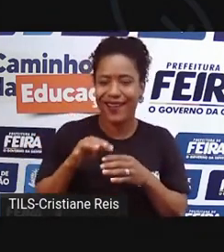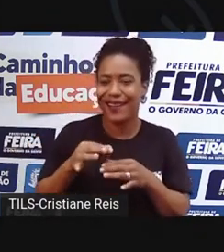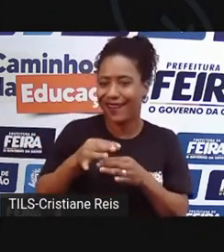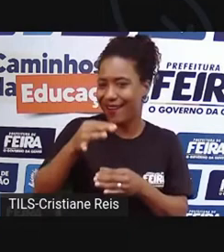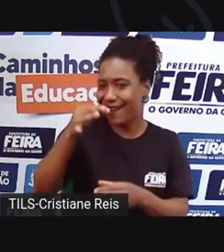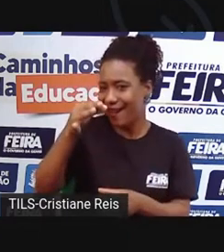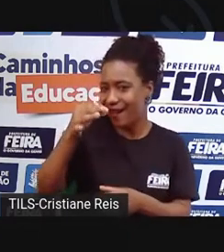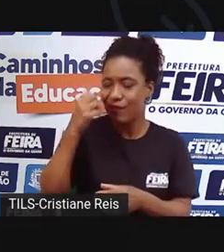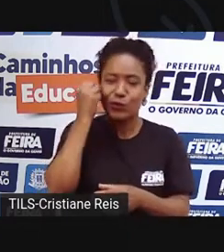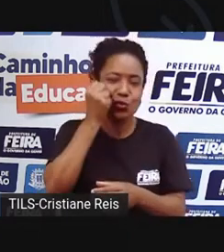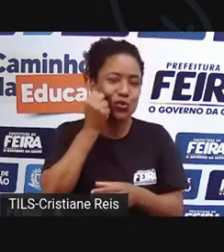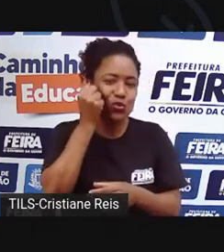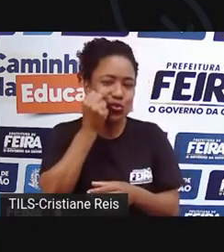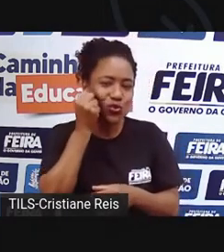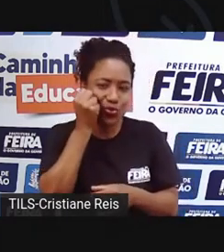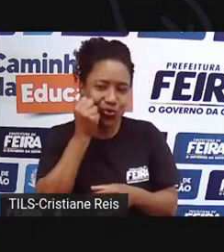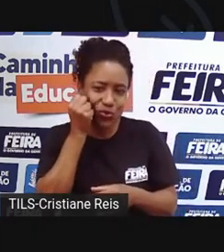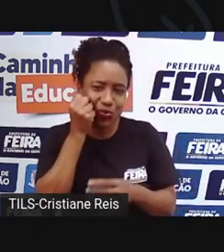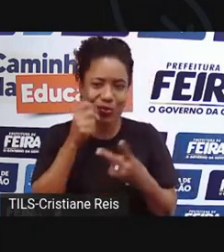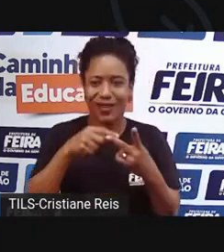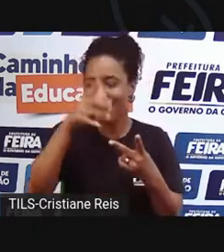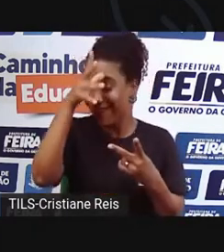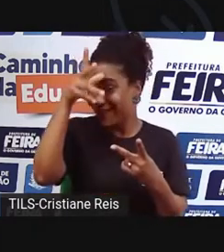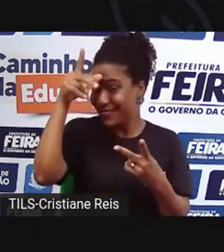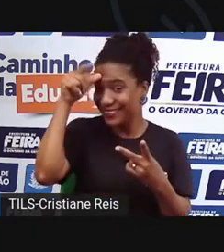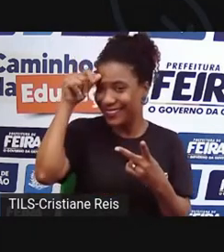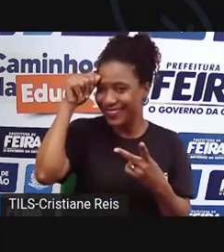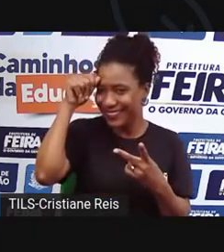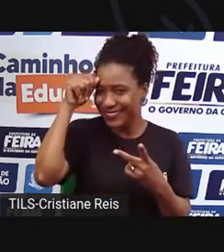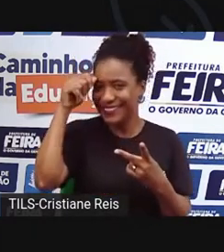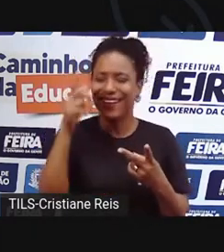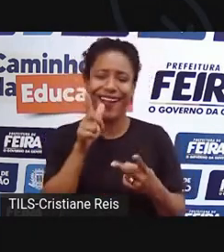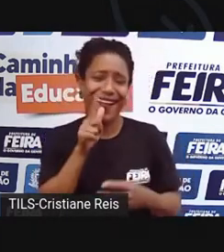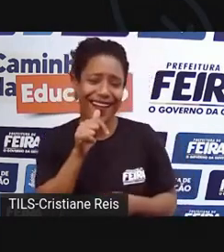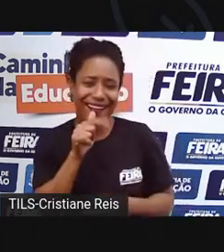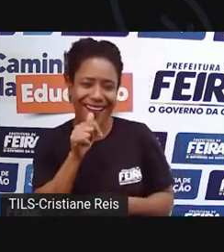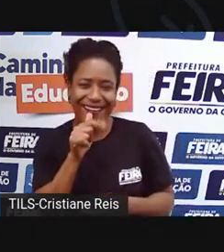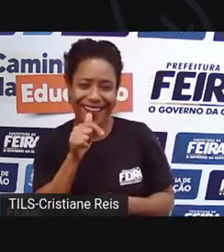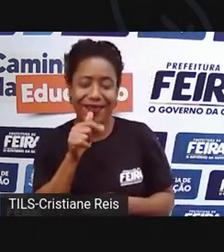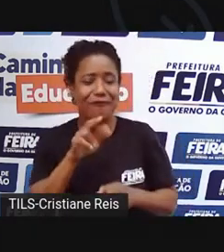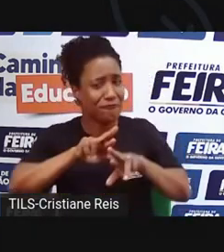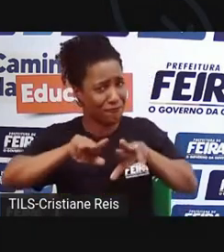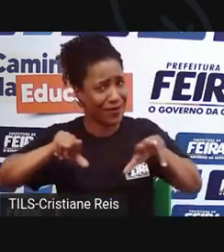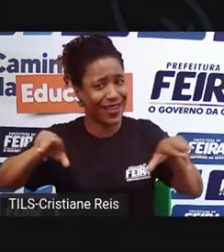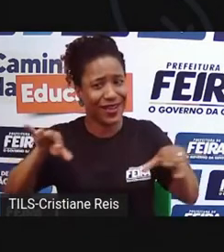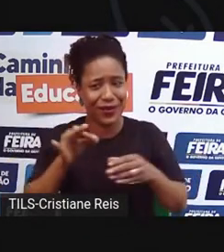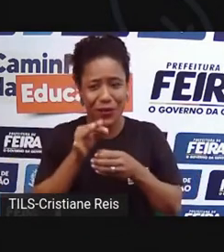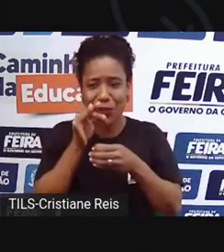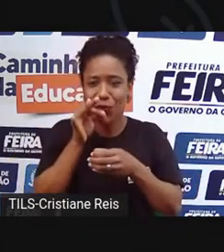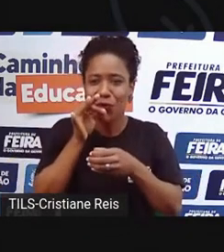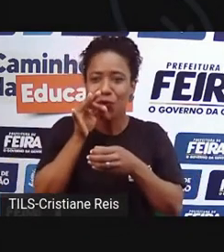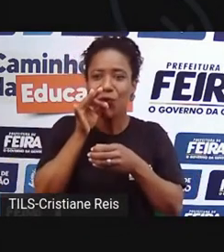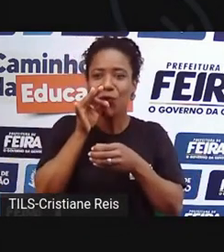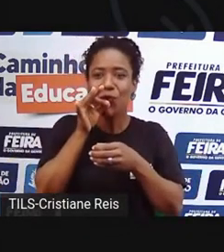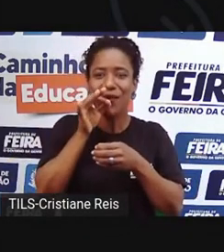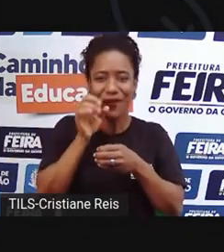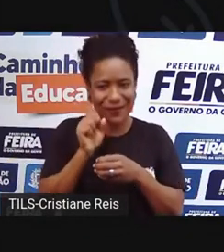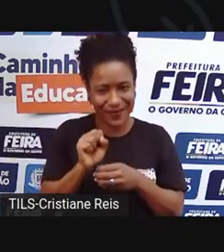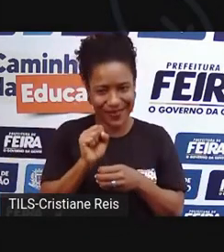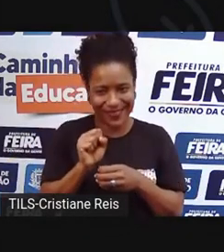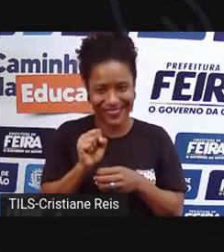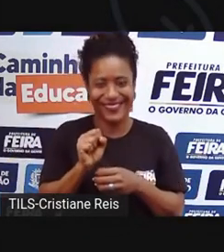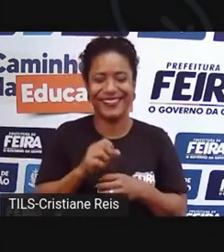um suco, um refrigerante, água. Isso mesmo, meninada. Então a